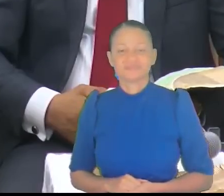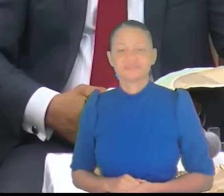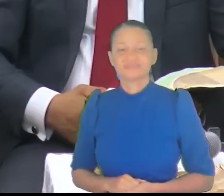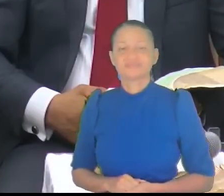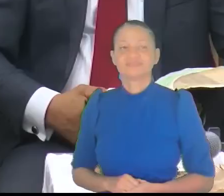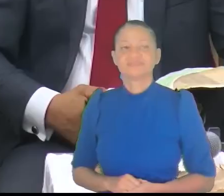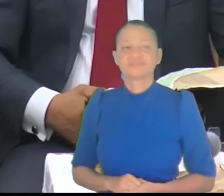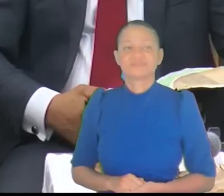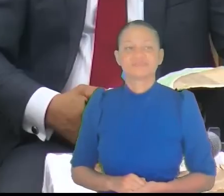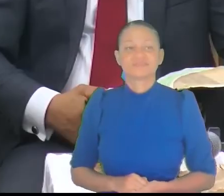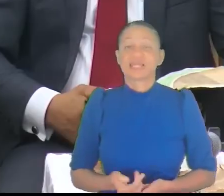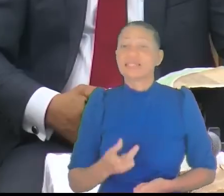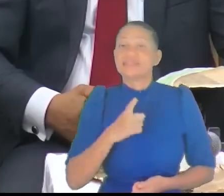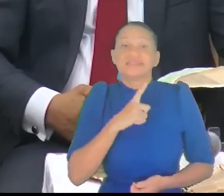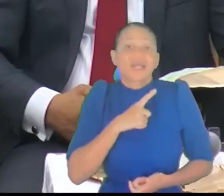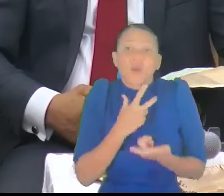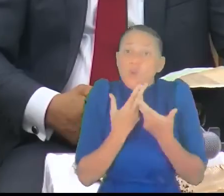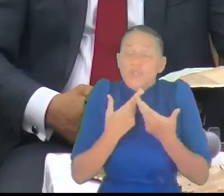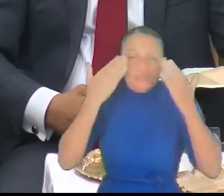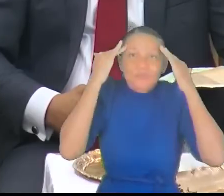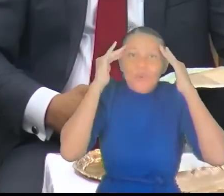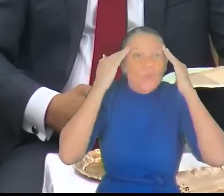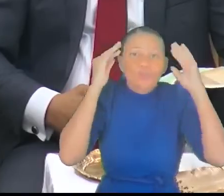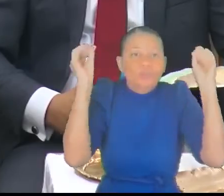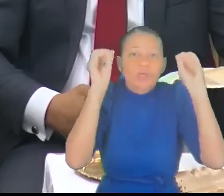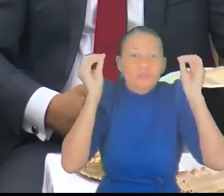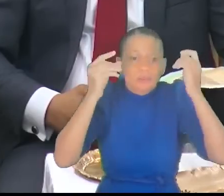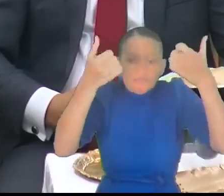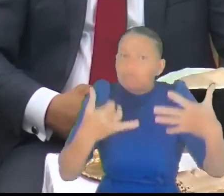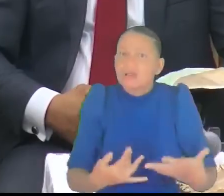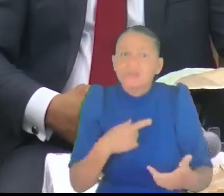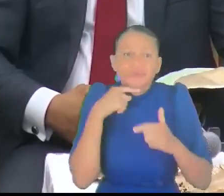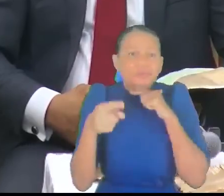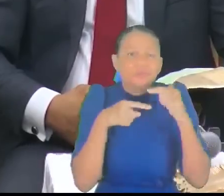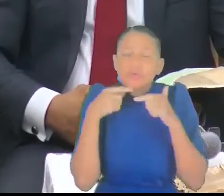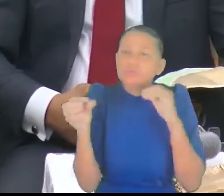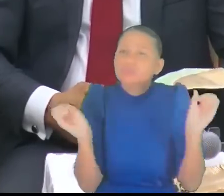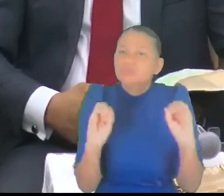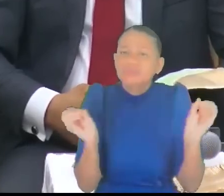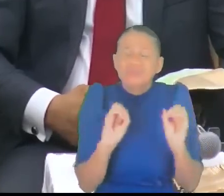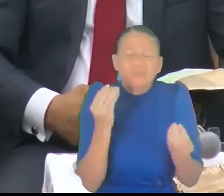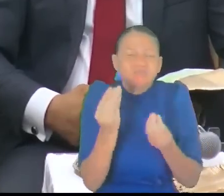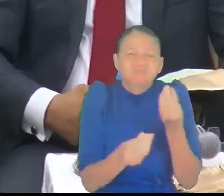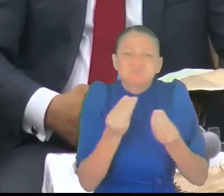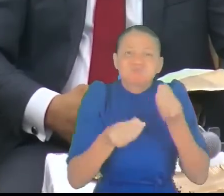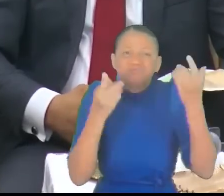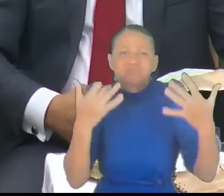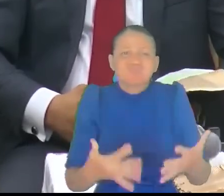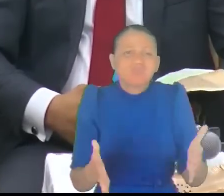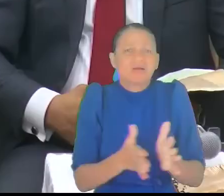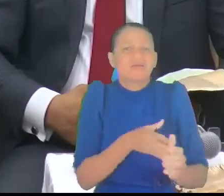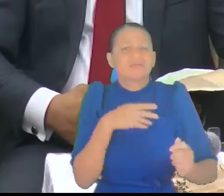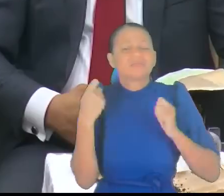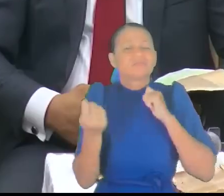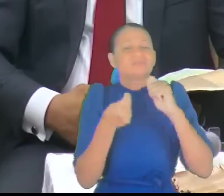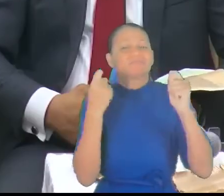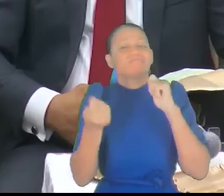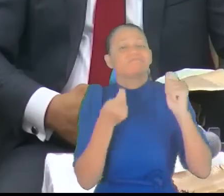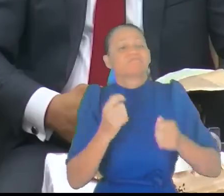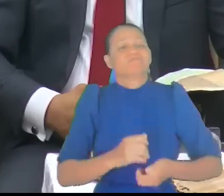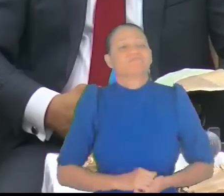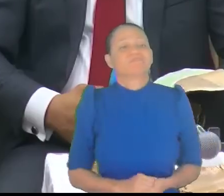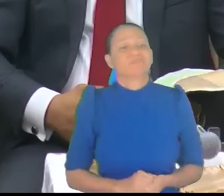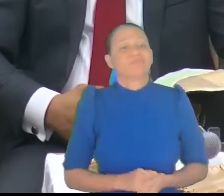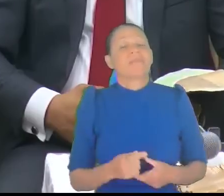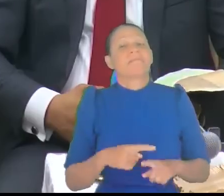Tem coisa que não dá para entender, não tem explicação, não tem como explicar. Aleluia! Mas eu